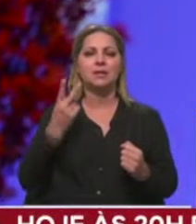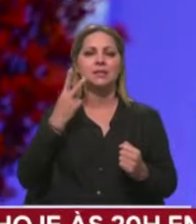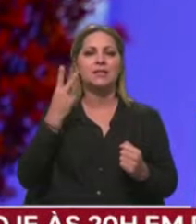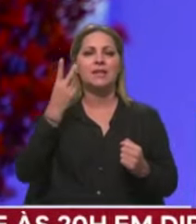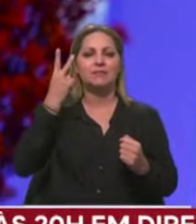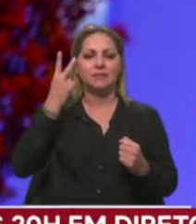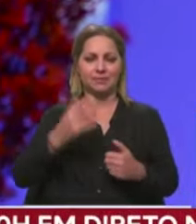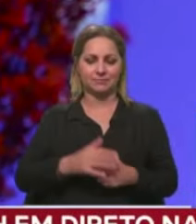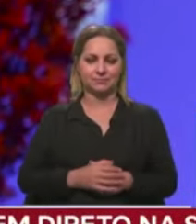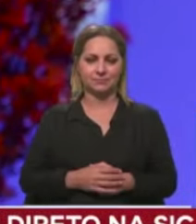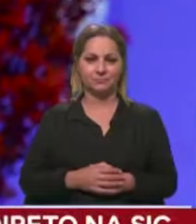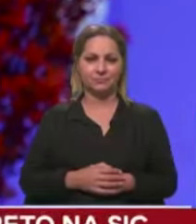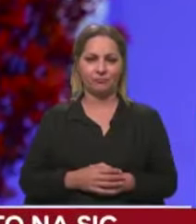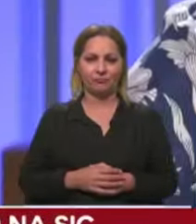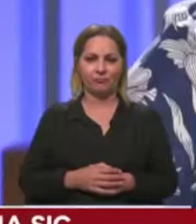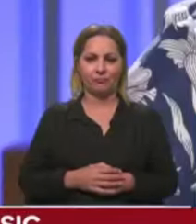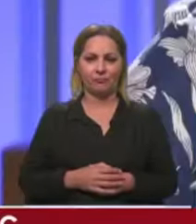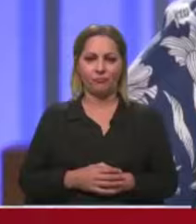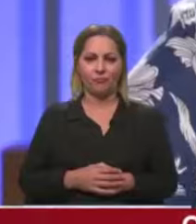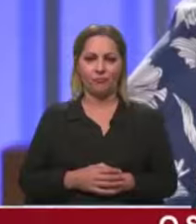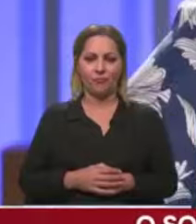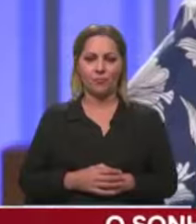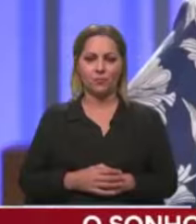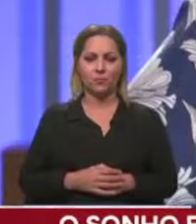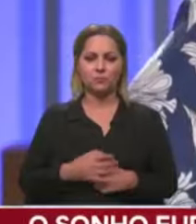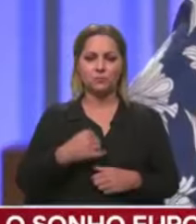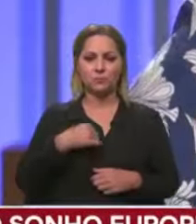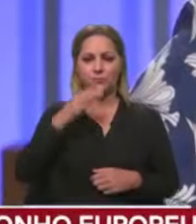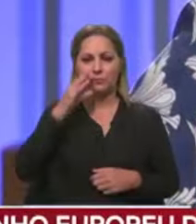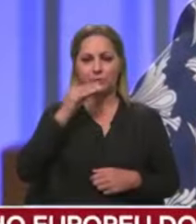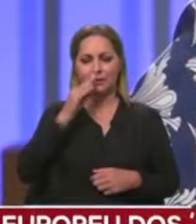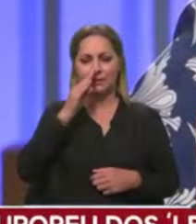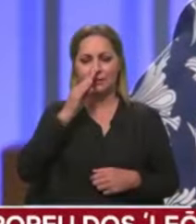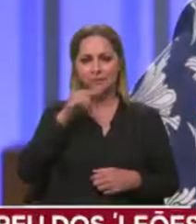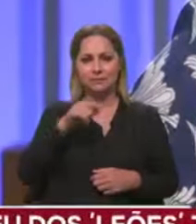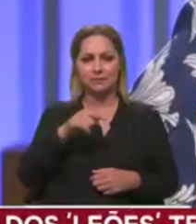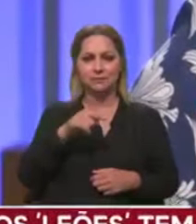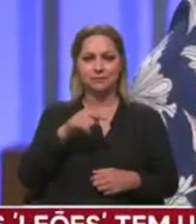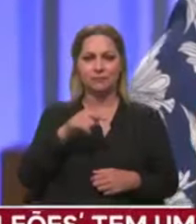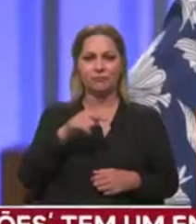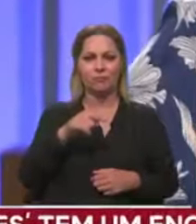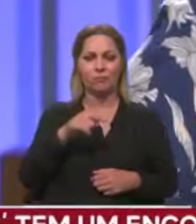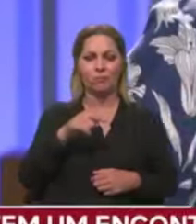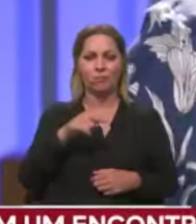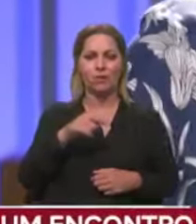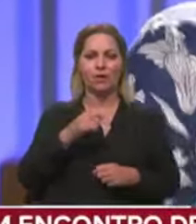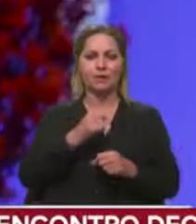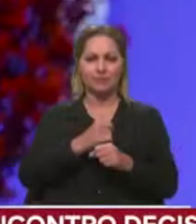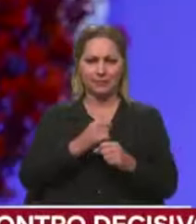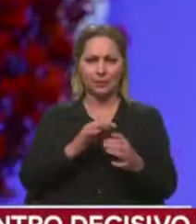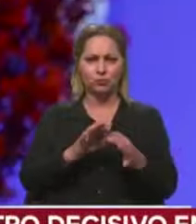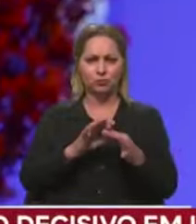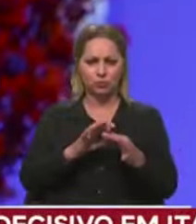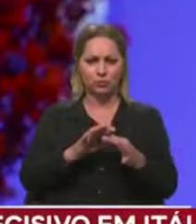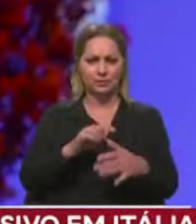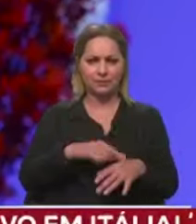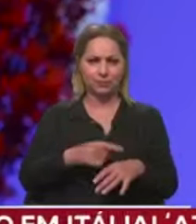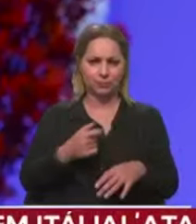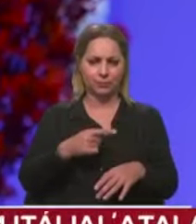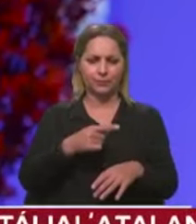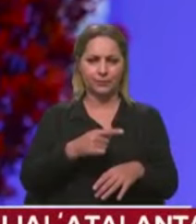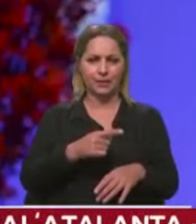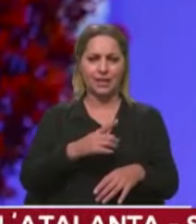mas é vida olha h eu não sei se essa Associação começou há pouco tempo de forma Profissional ou já vai temos um produtor há 6